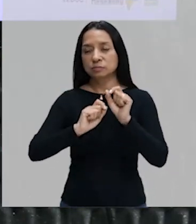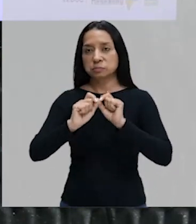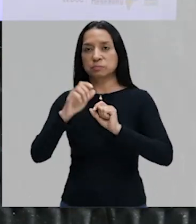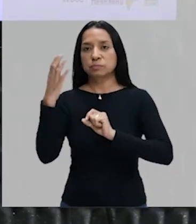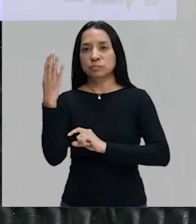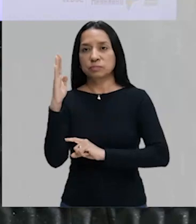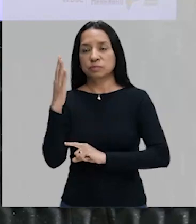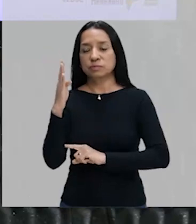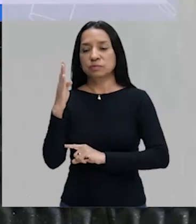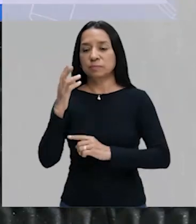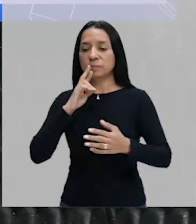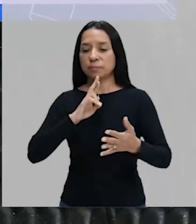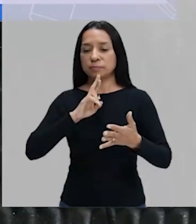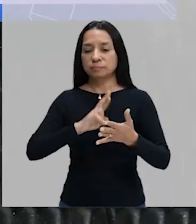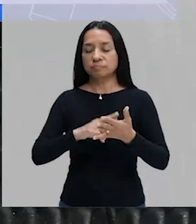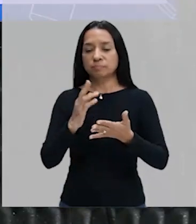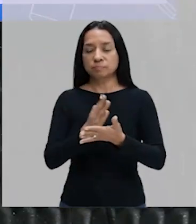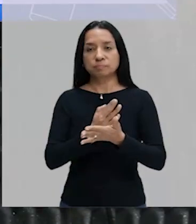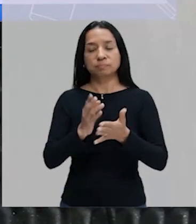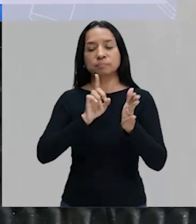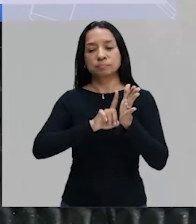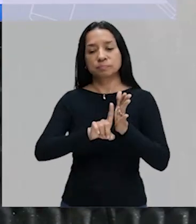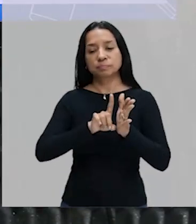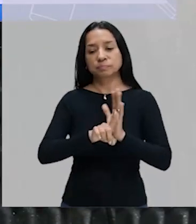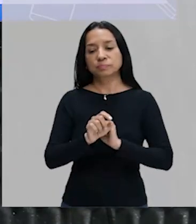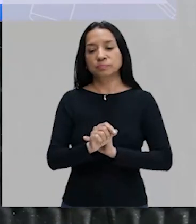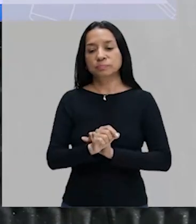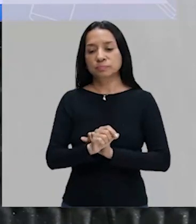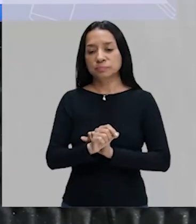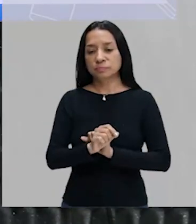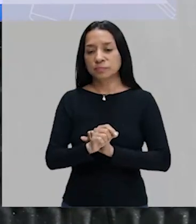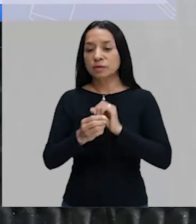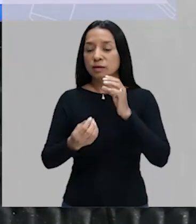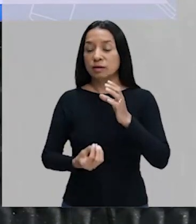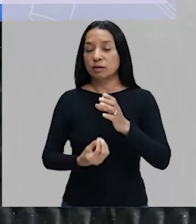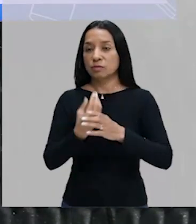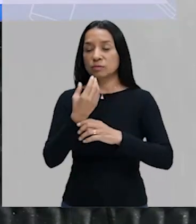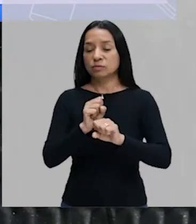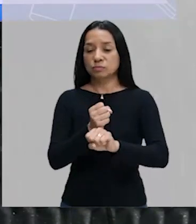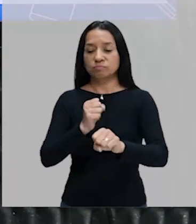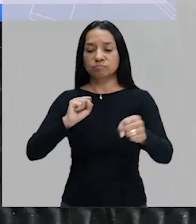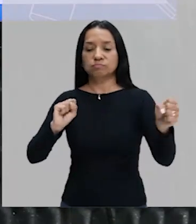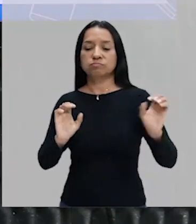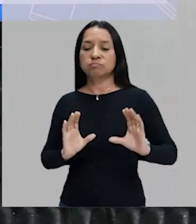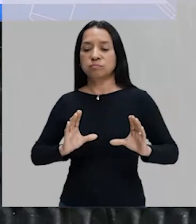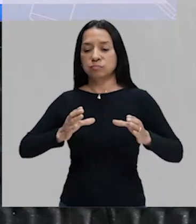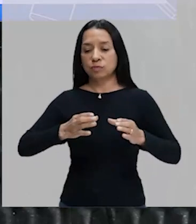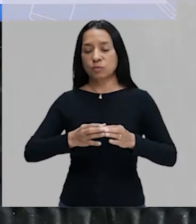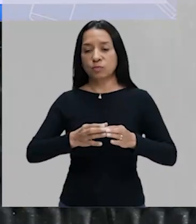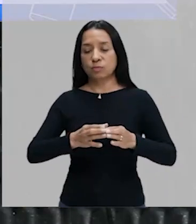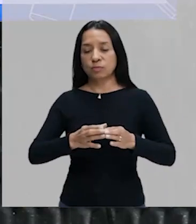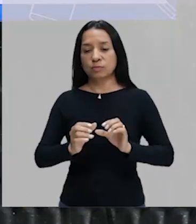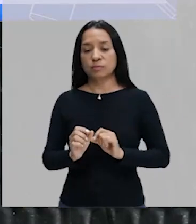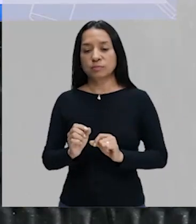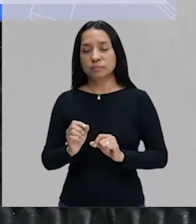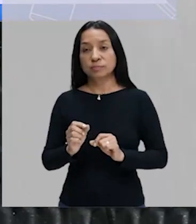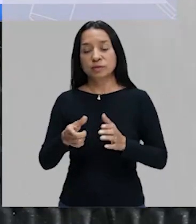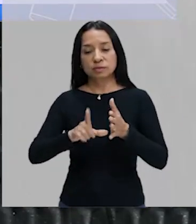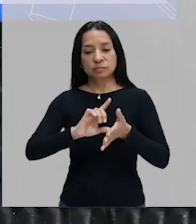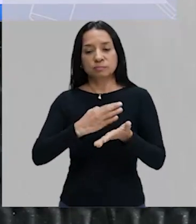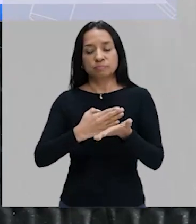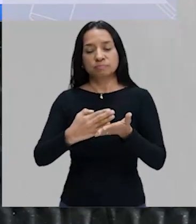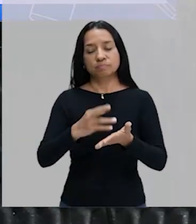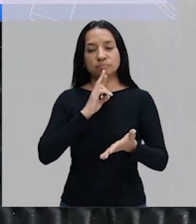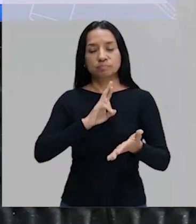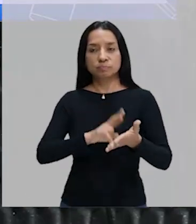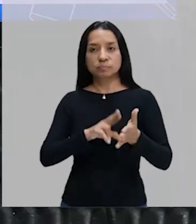biologia. Vamos responder algumas questões sobre a origem dos grandes grupos, tá? Antes da gente começar a responder essas